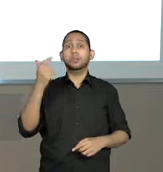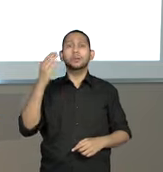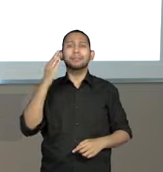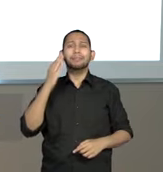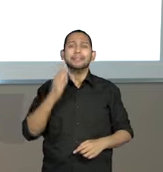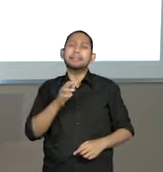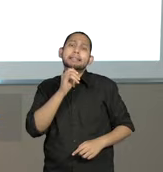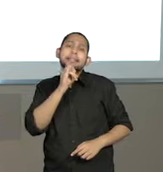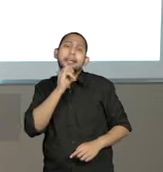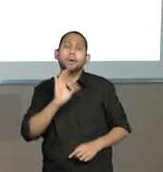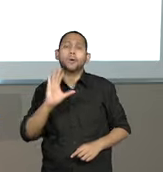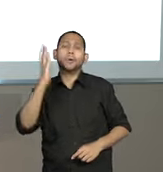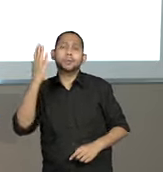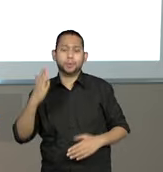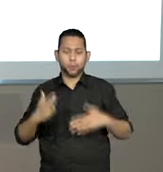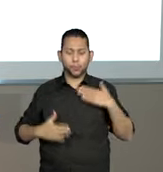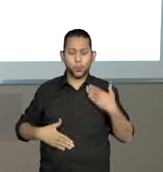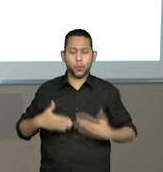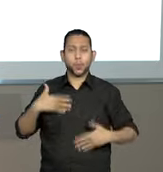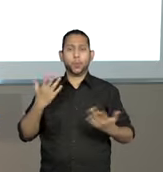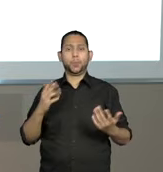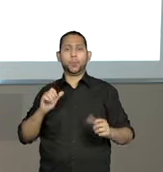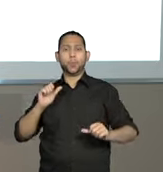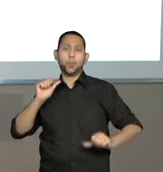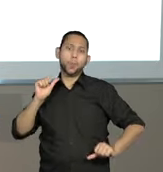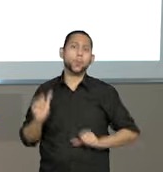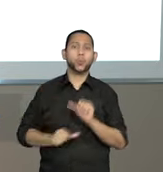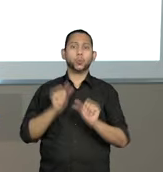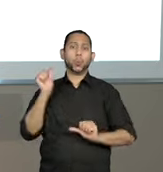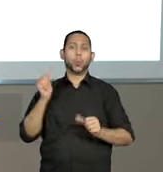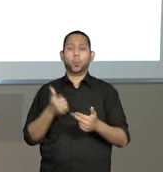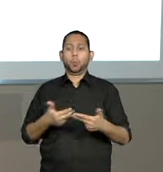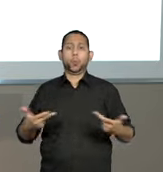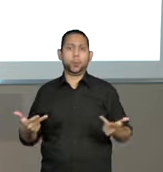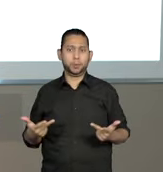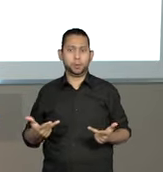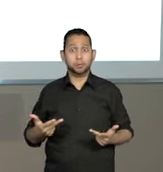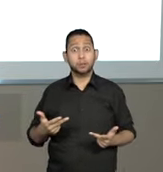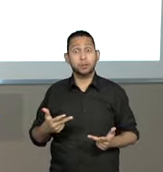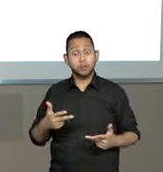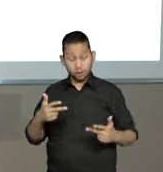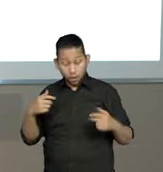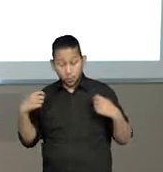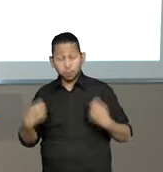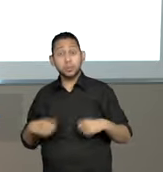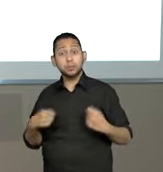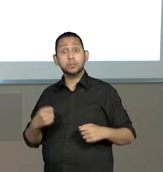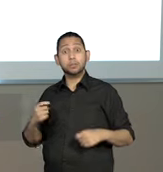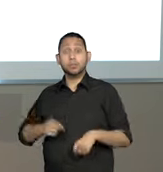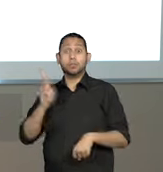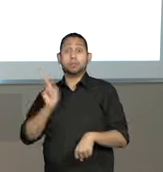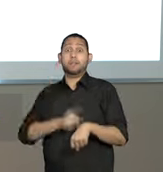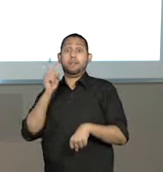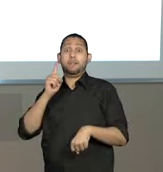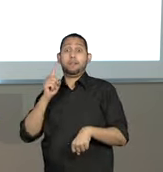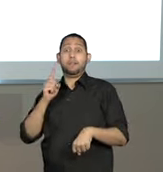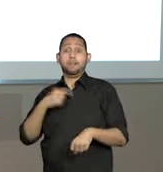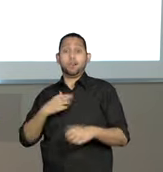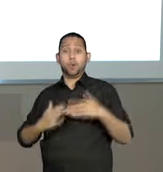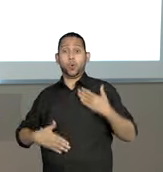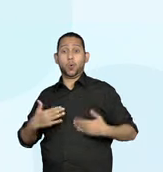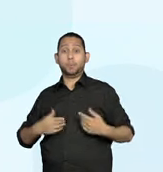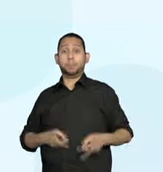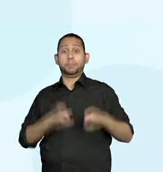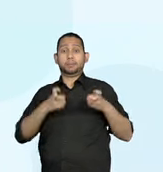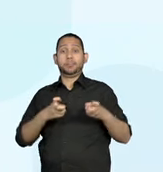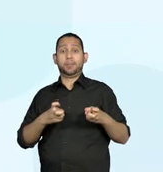tive qualquer alteração no meu corpo, essa alteração é imediatamente comunicada ali para o meu